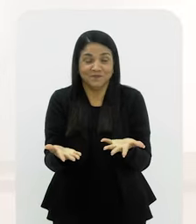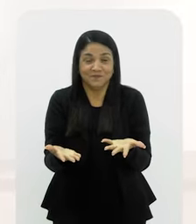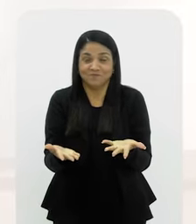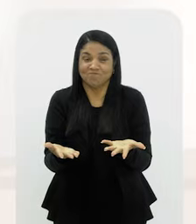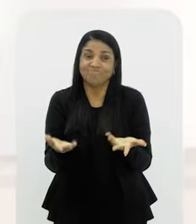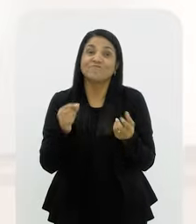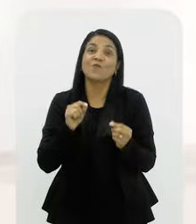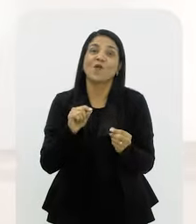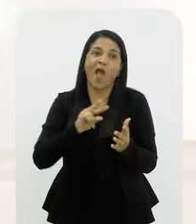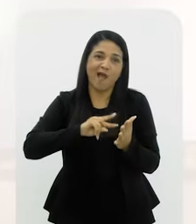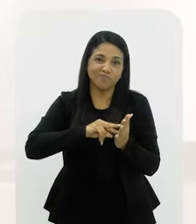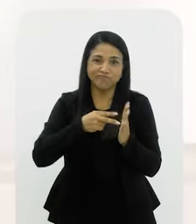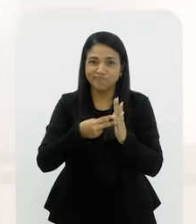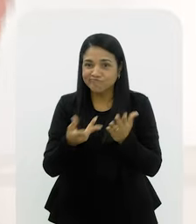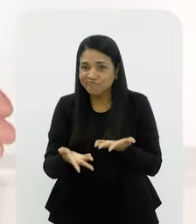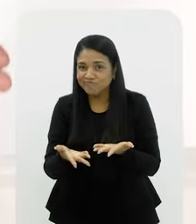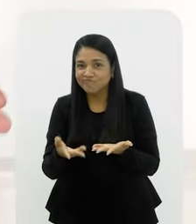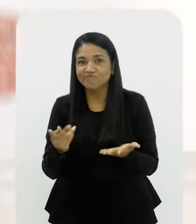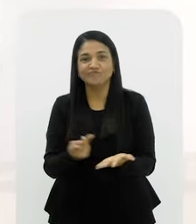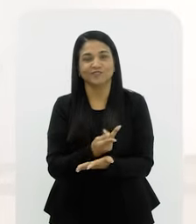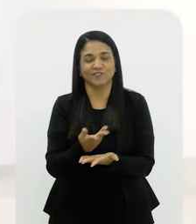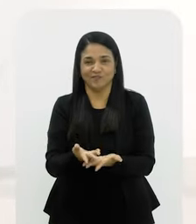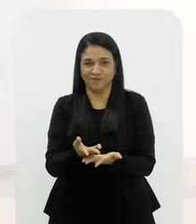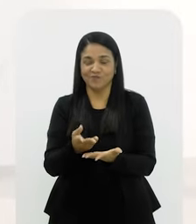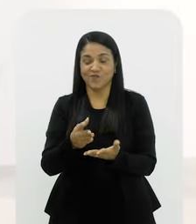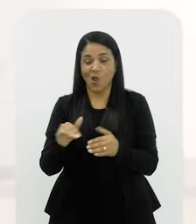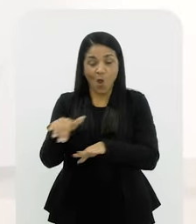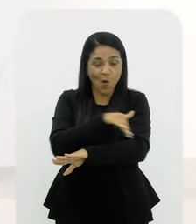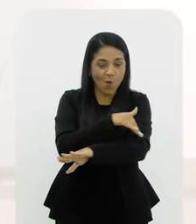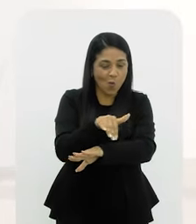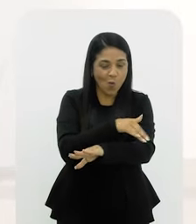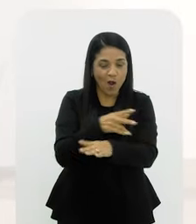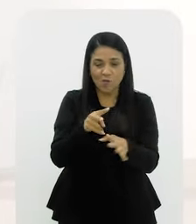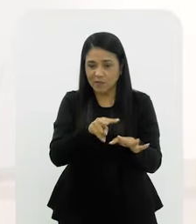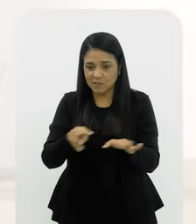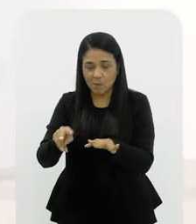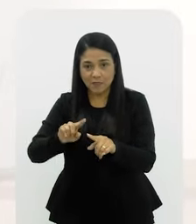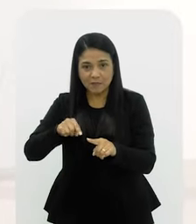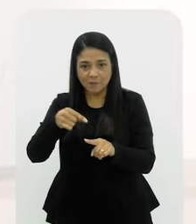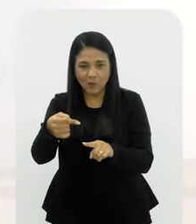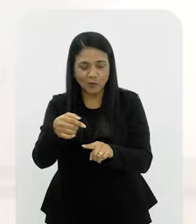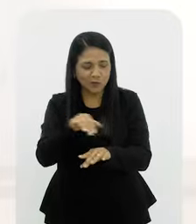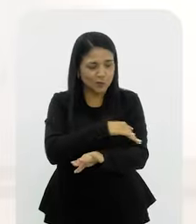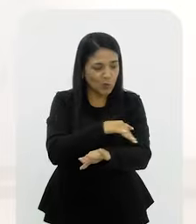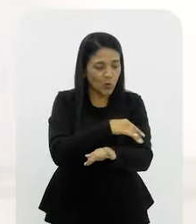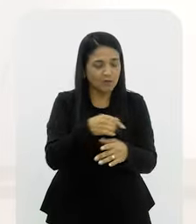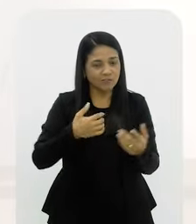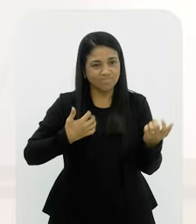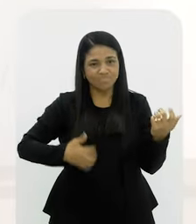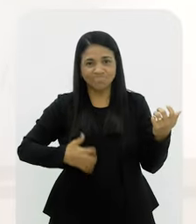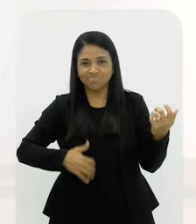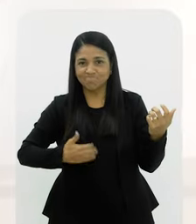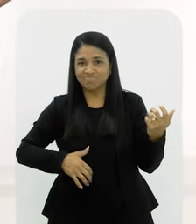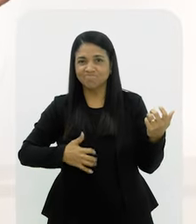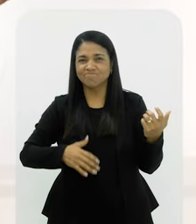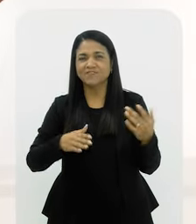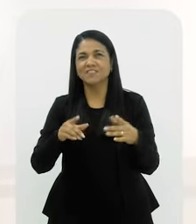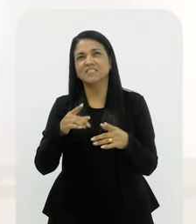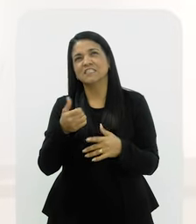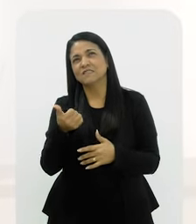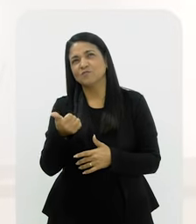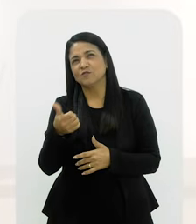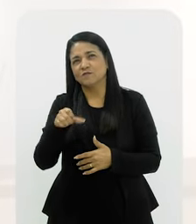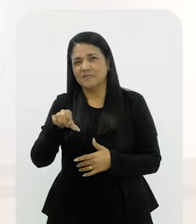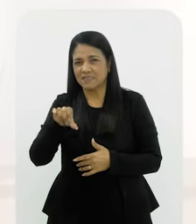Ai, cara, e não deu outra coisa. Eu cheguei numa semana, na outra semana, na rua do lado, estava faltando um contrabaixista, eu entrei naquela época, era